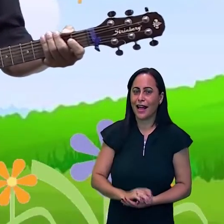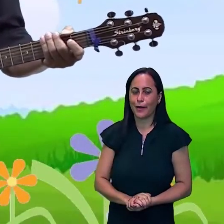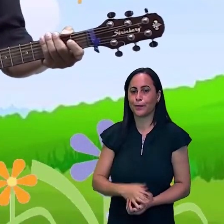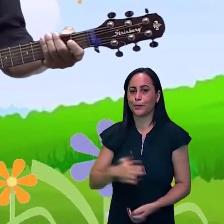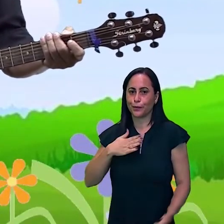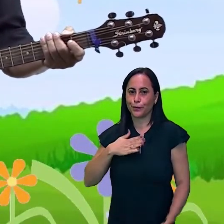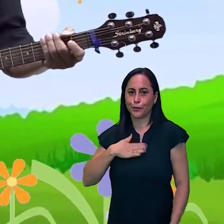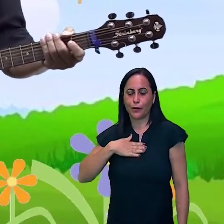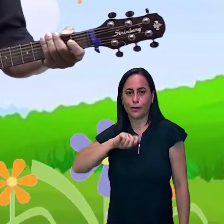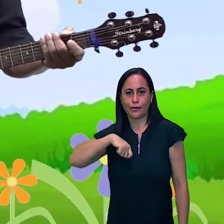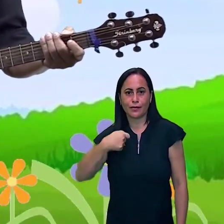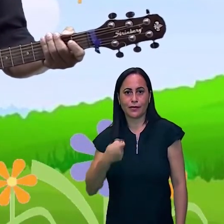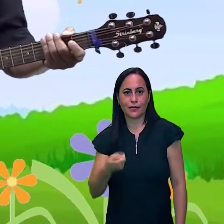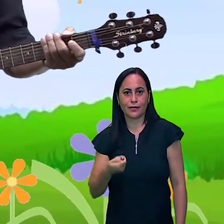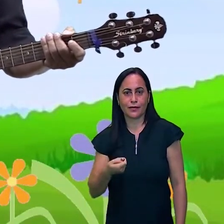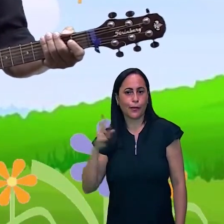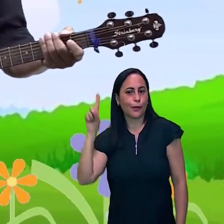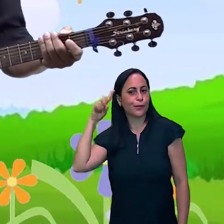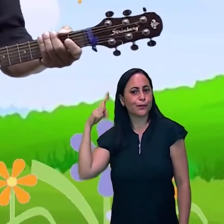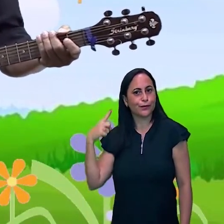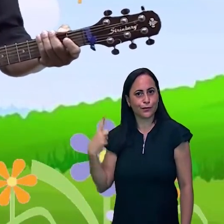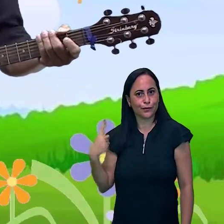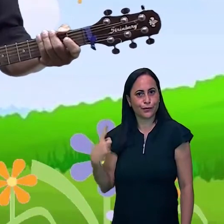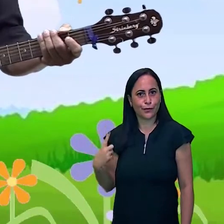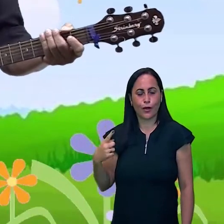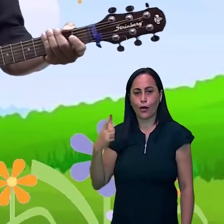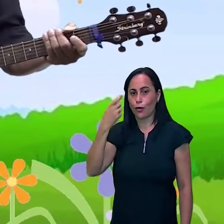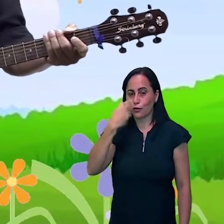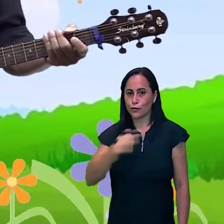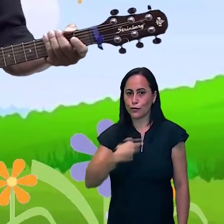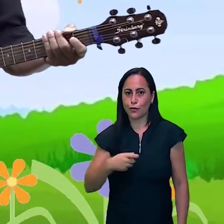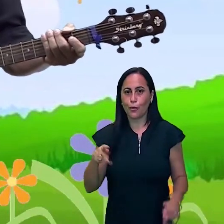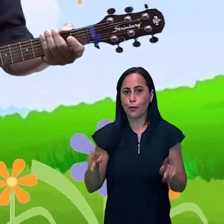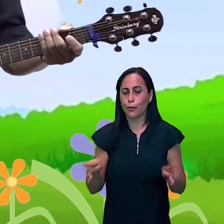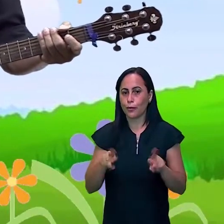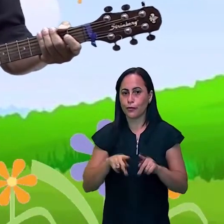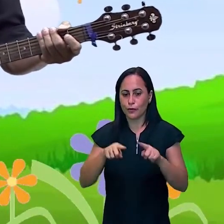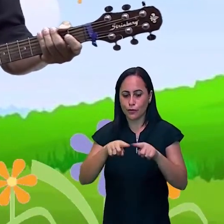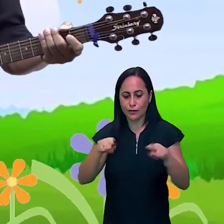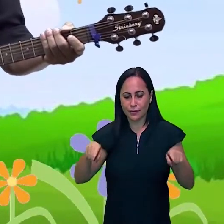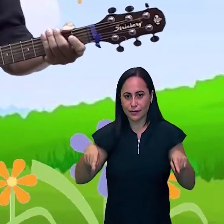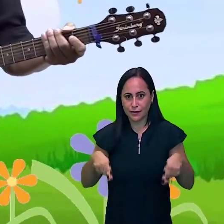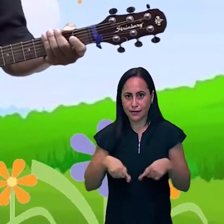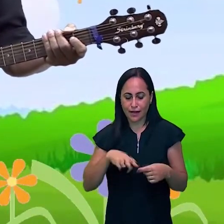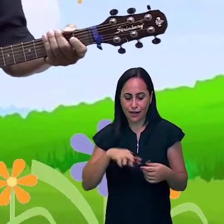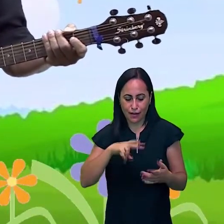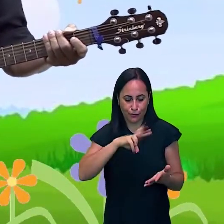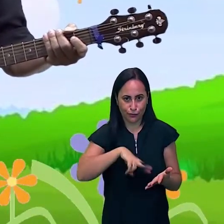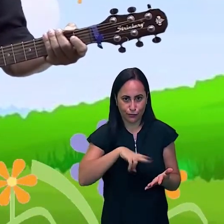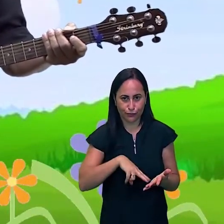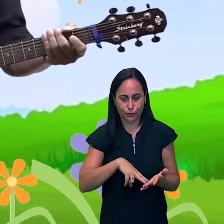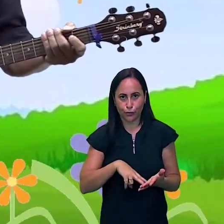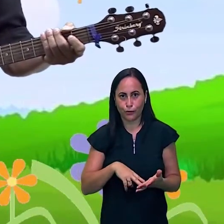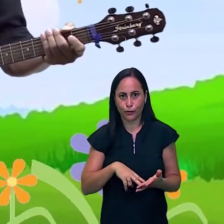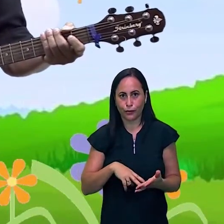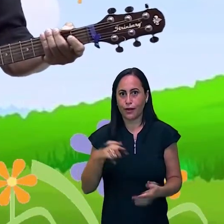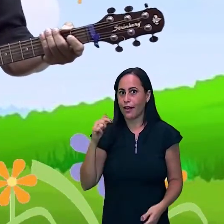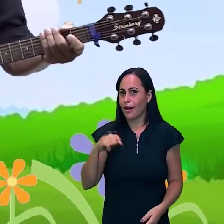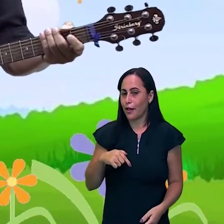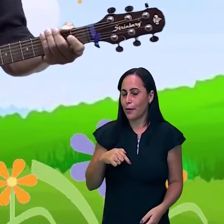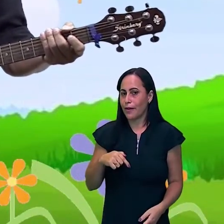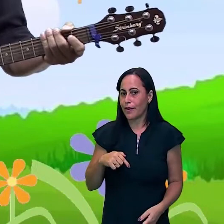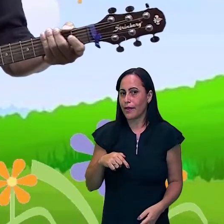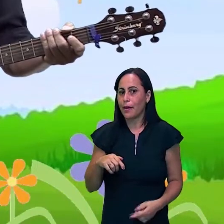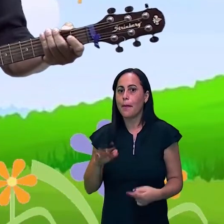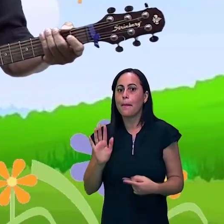Sou a professora Fernanda, da sala de leitura. Estou aqui mais uma vez para poder contar outra história para vocês. Mas a história de